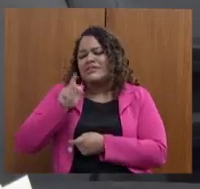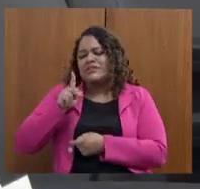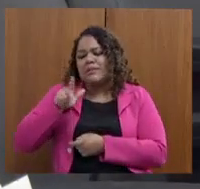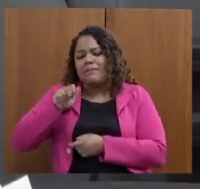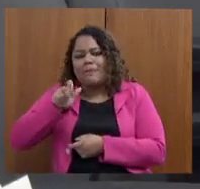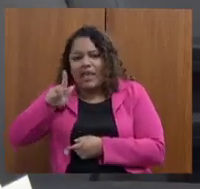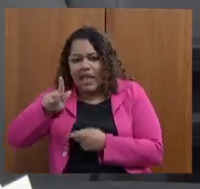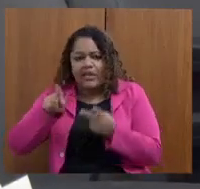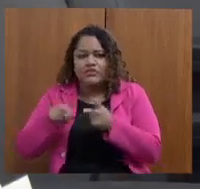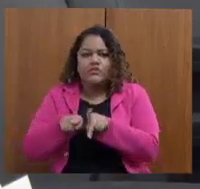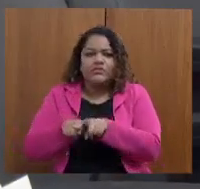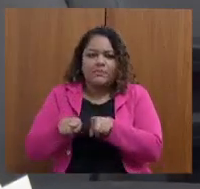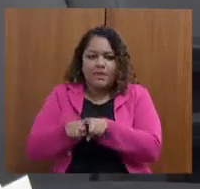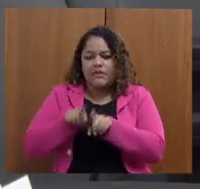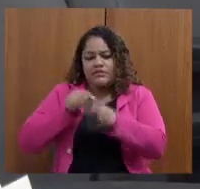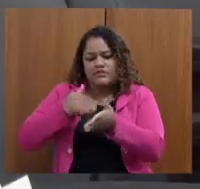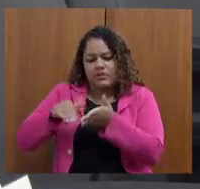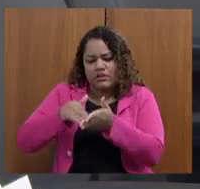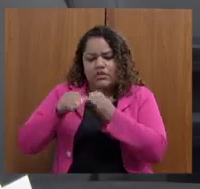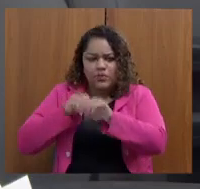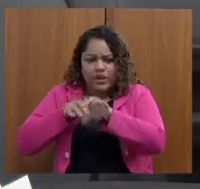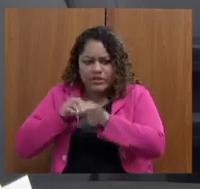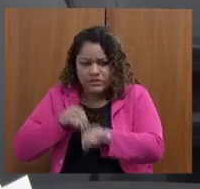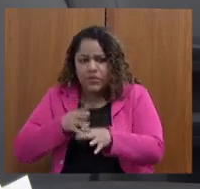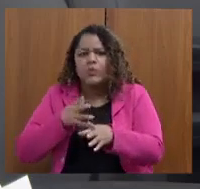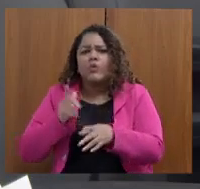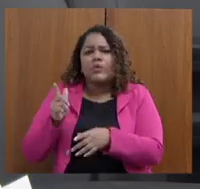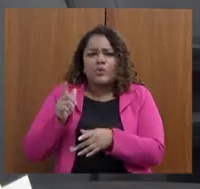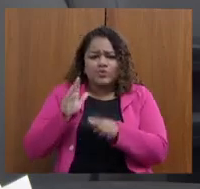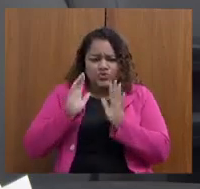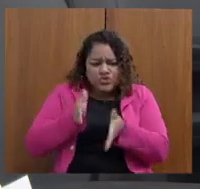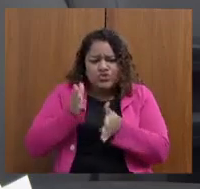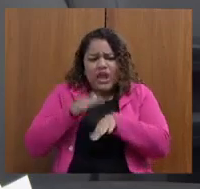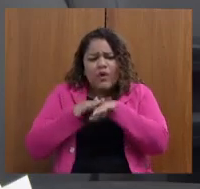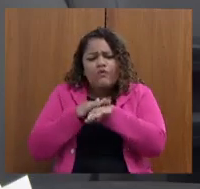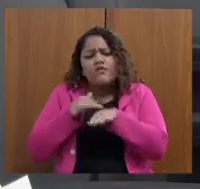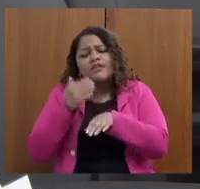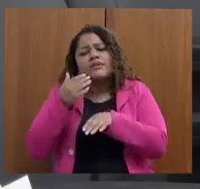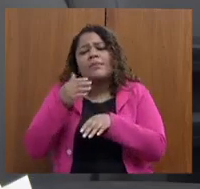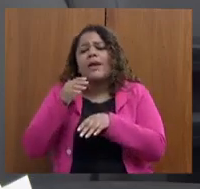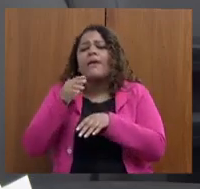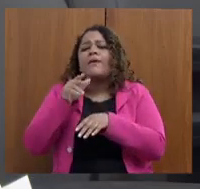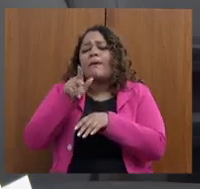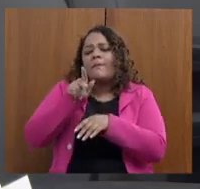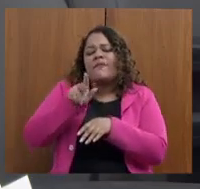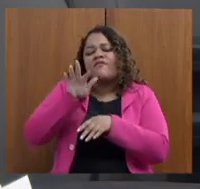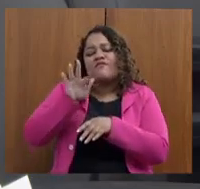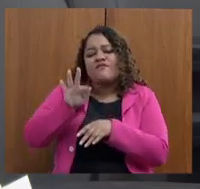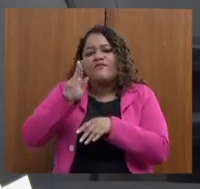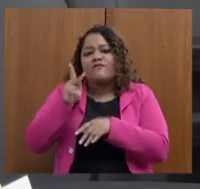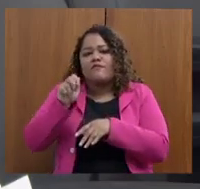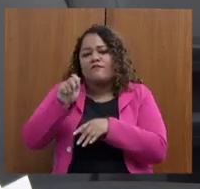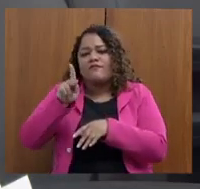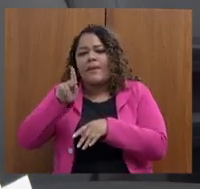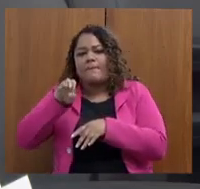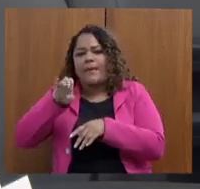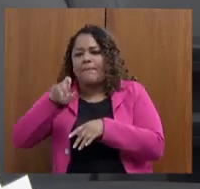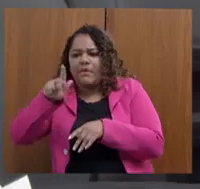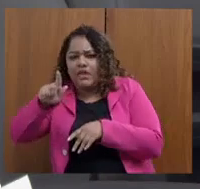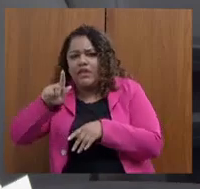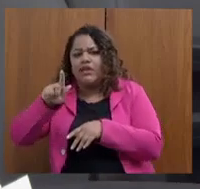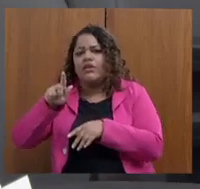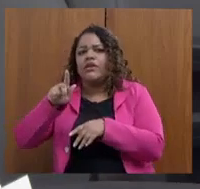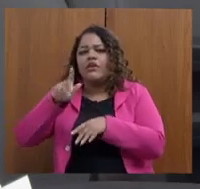para ampliação do quadro de efetivos da fapemig eu pergunto isso porque como a Beatriz trouxe muito bem após